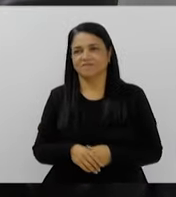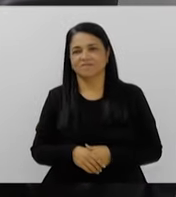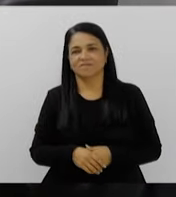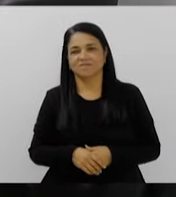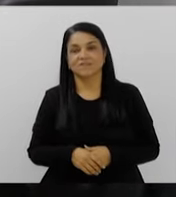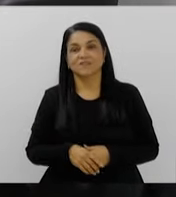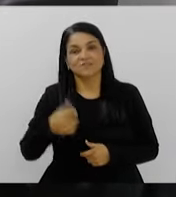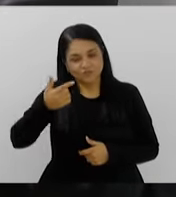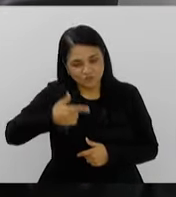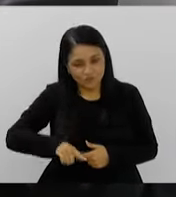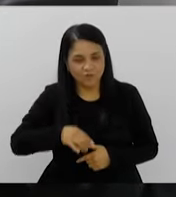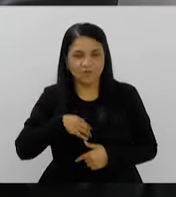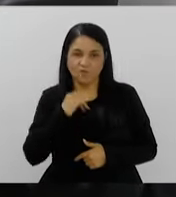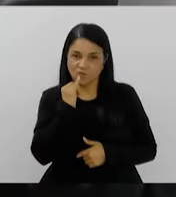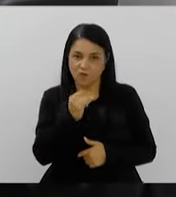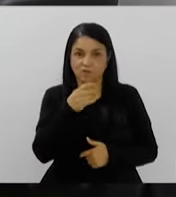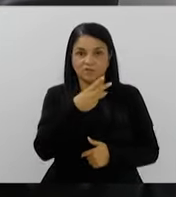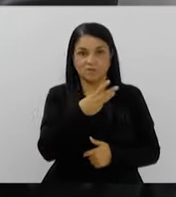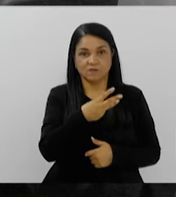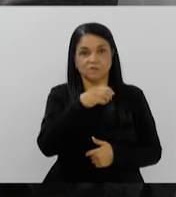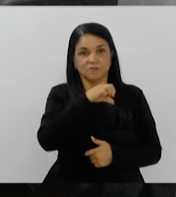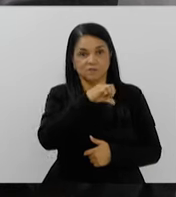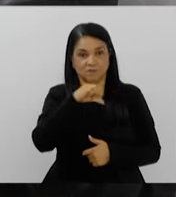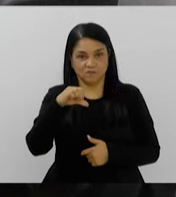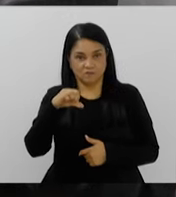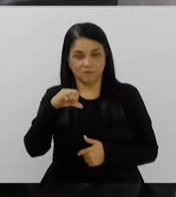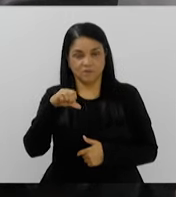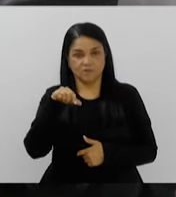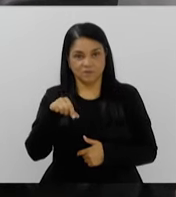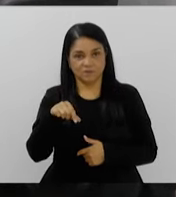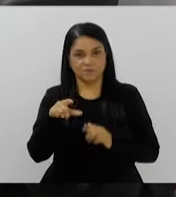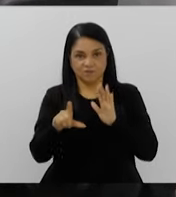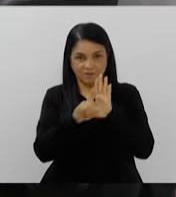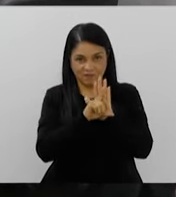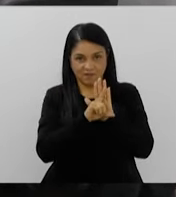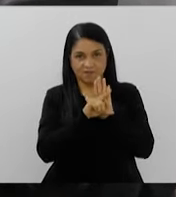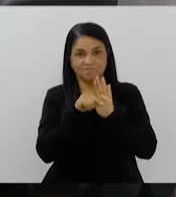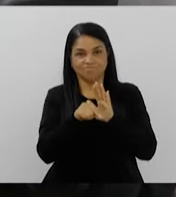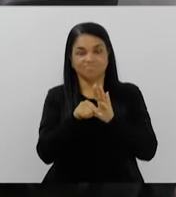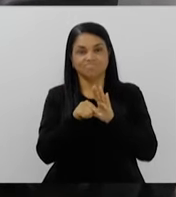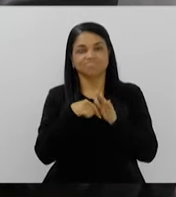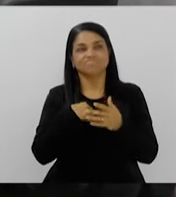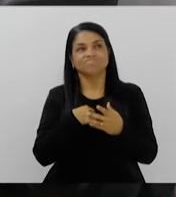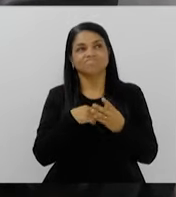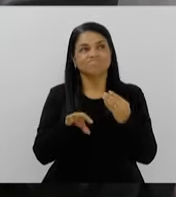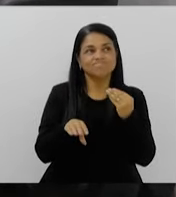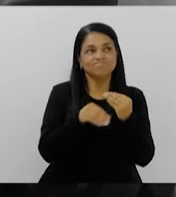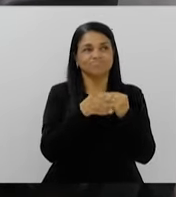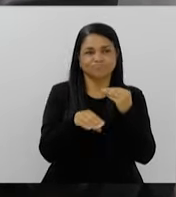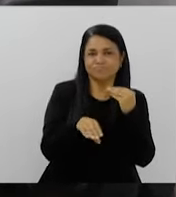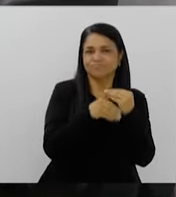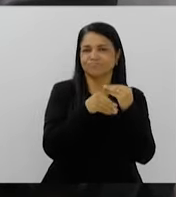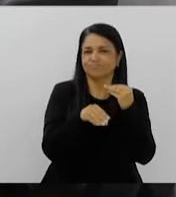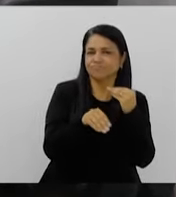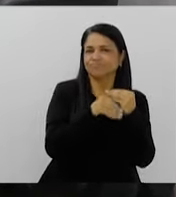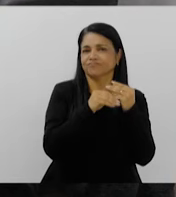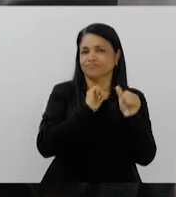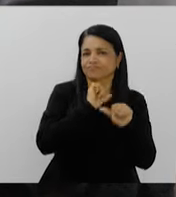Volto a dizer, o 3.900 virou uma colcha de retalhos. Ele tem que